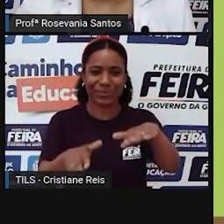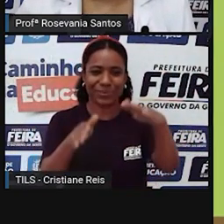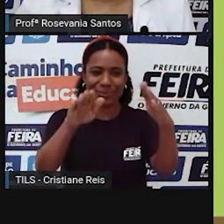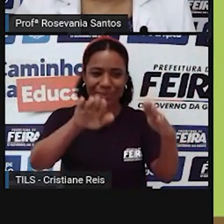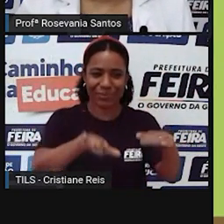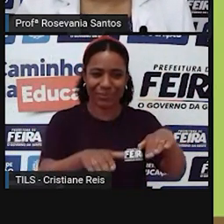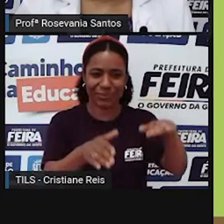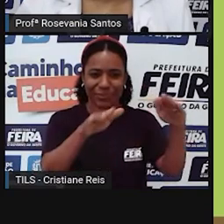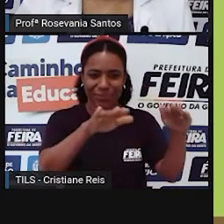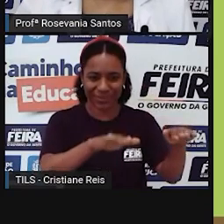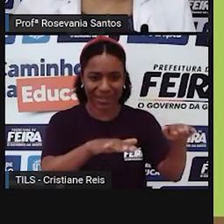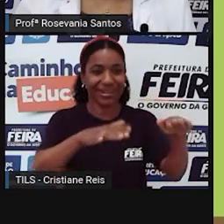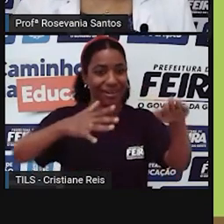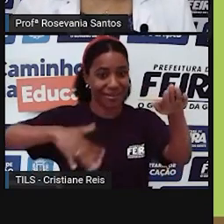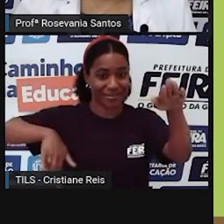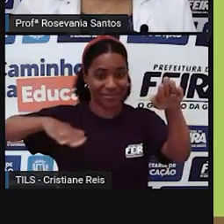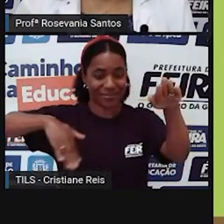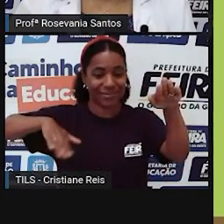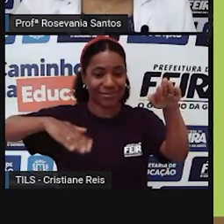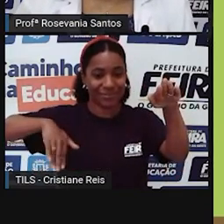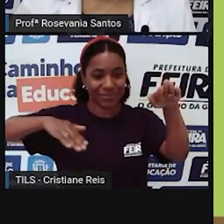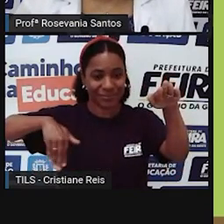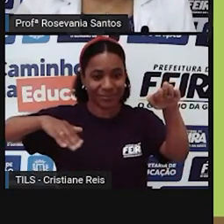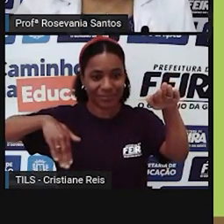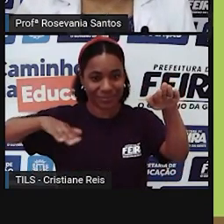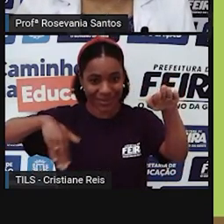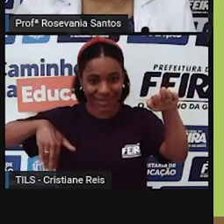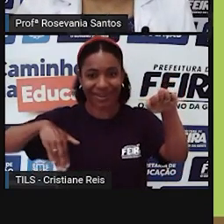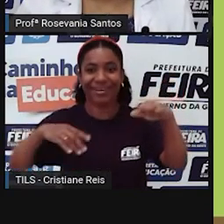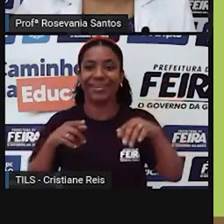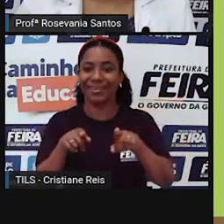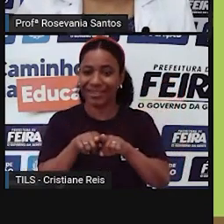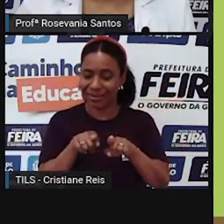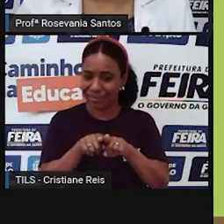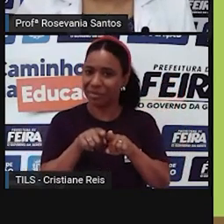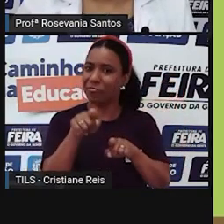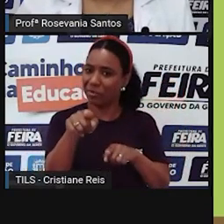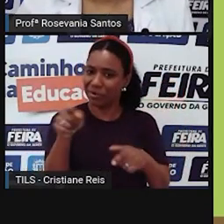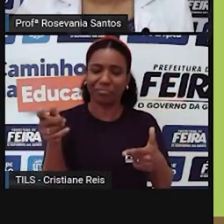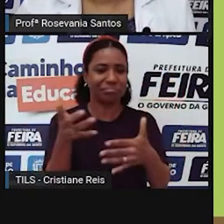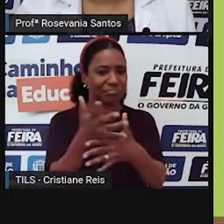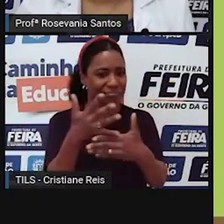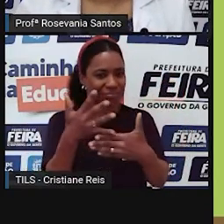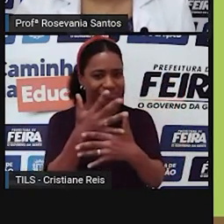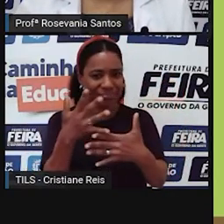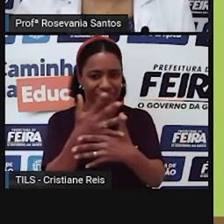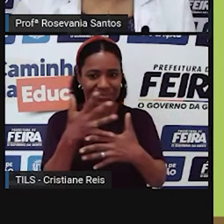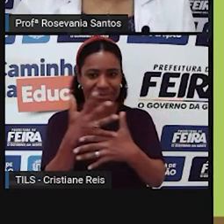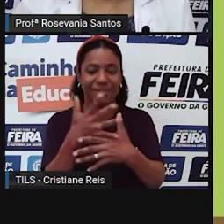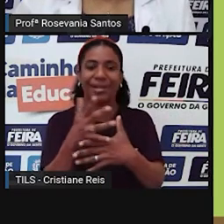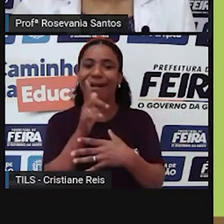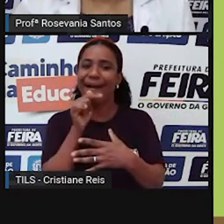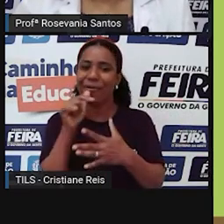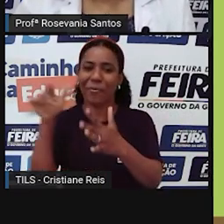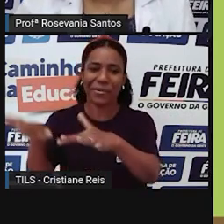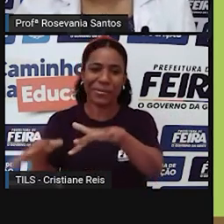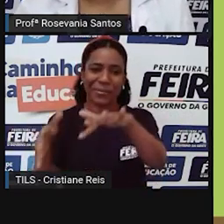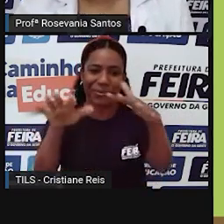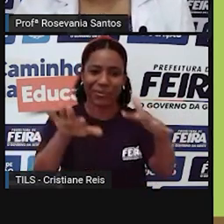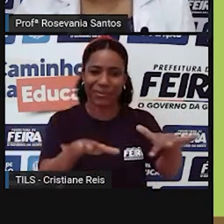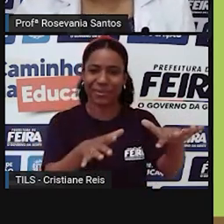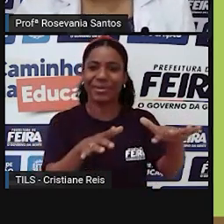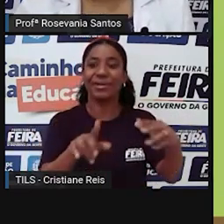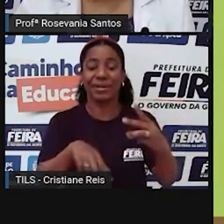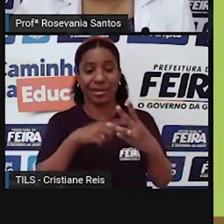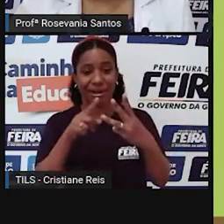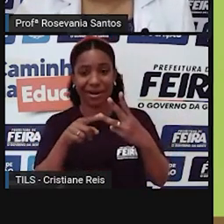mar, né, uma área de praia. A gente vê essa aqui uma área de cidade também, né, com a questão, né, do mar. E aqui uma área que a